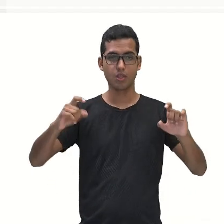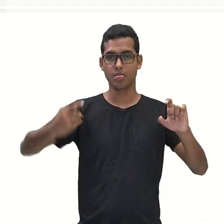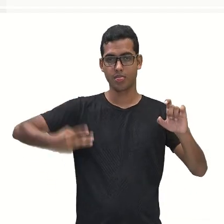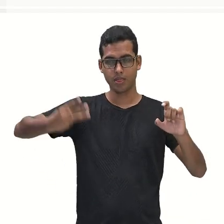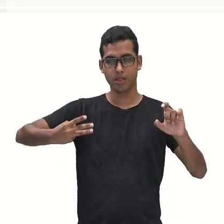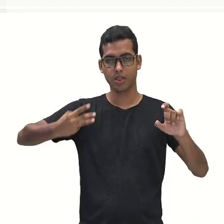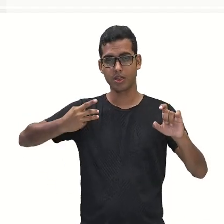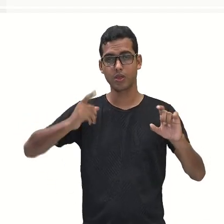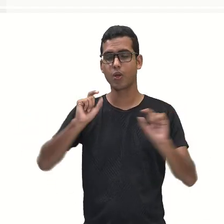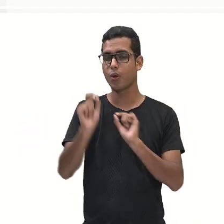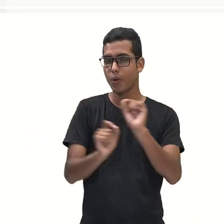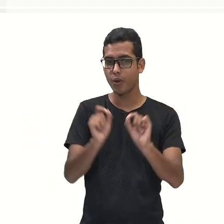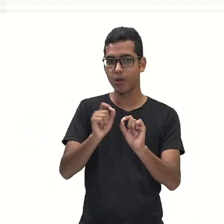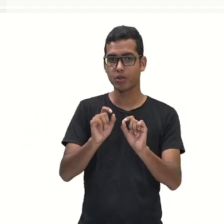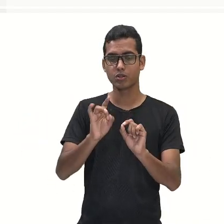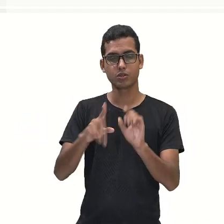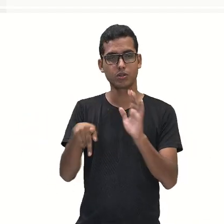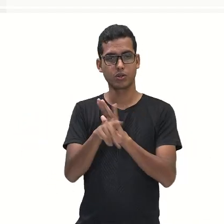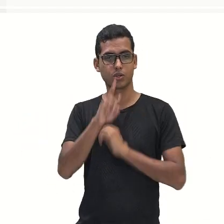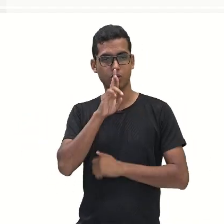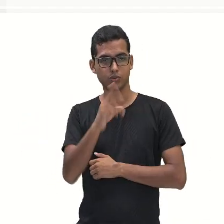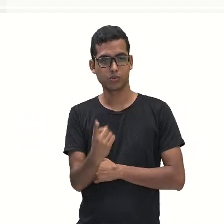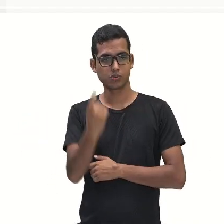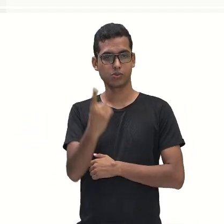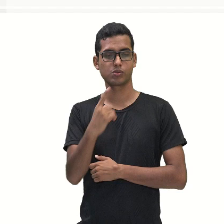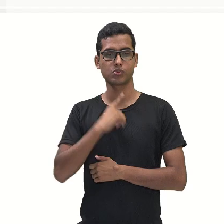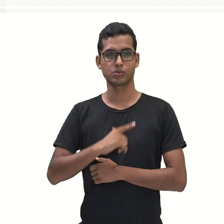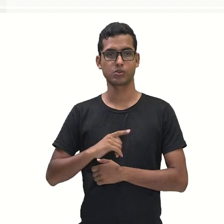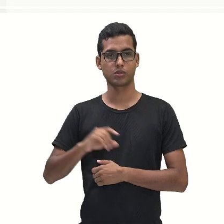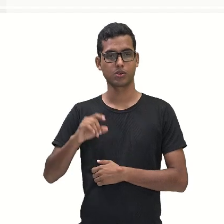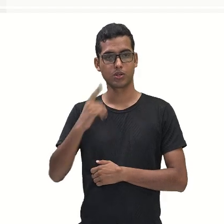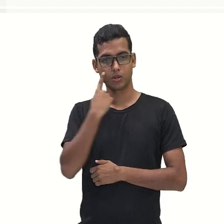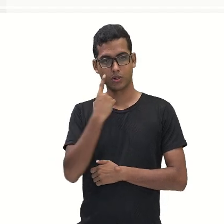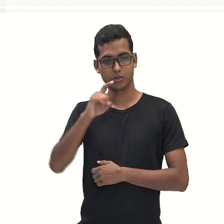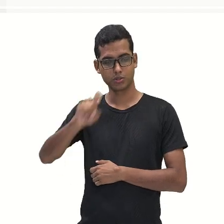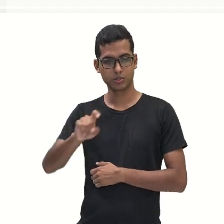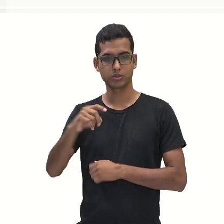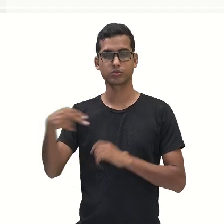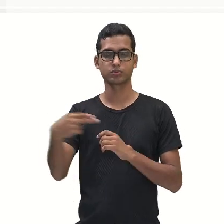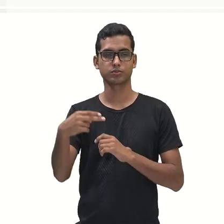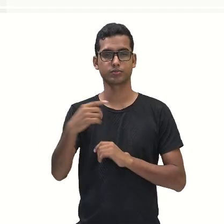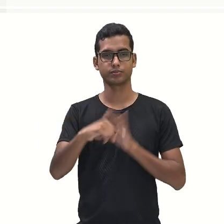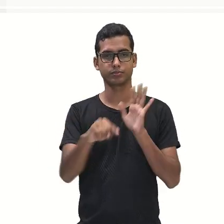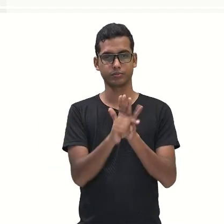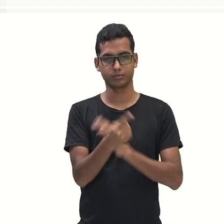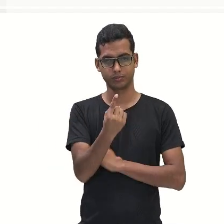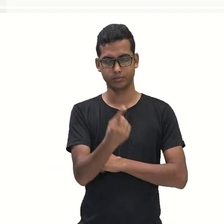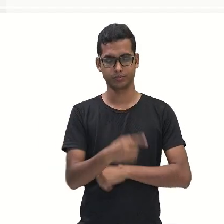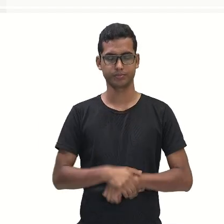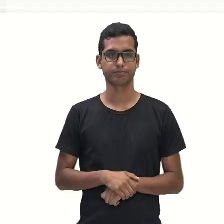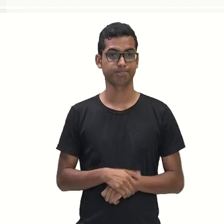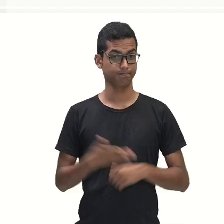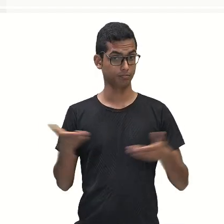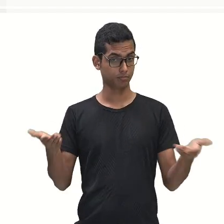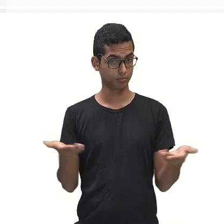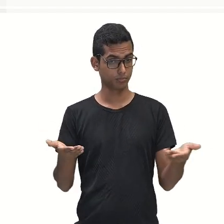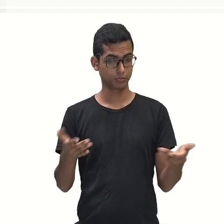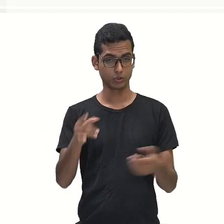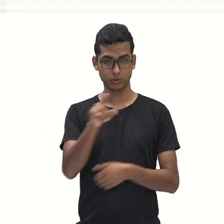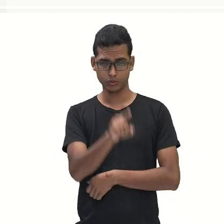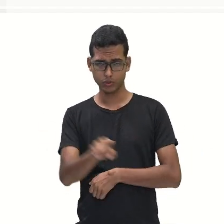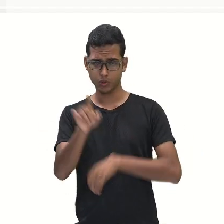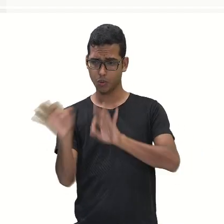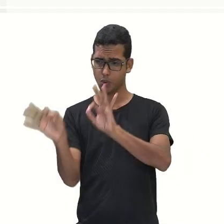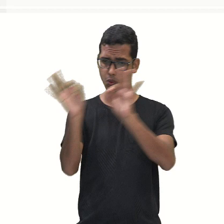que é justamente x igual a menos 1, tá bom? E agora, sim, você viu